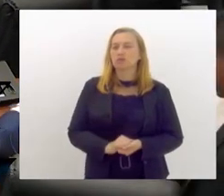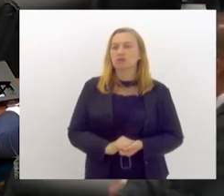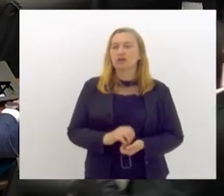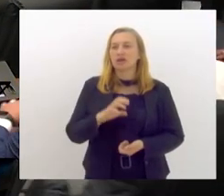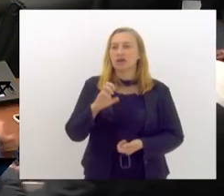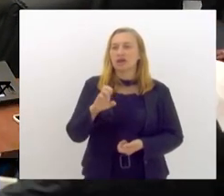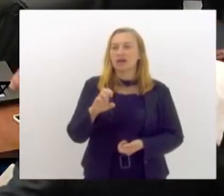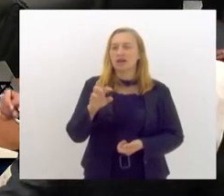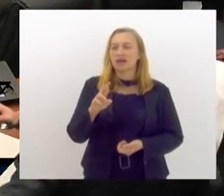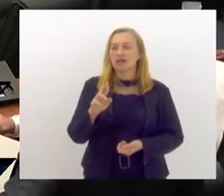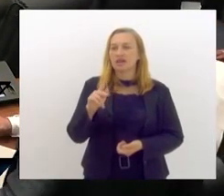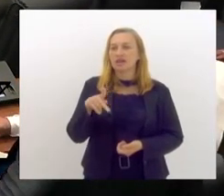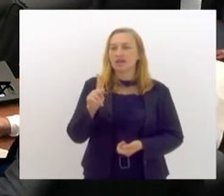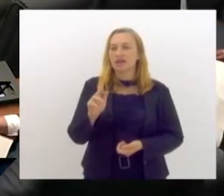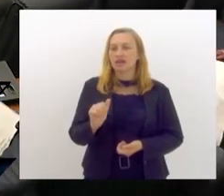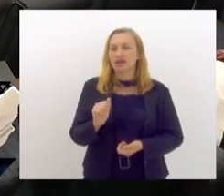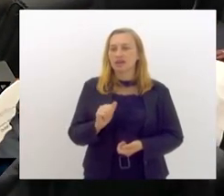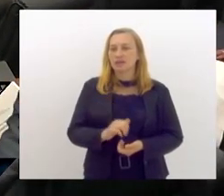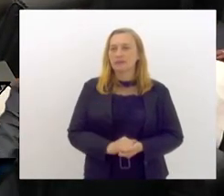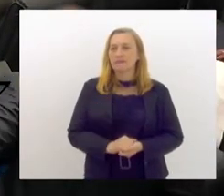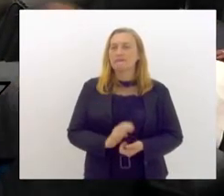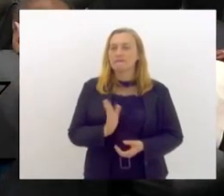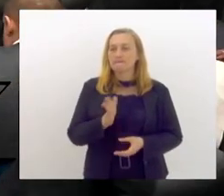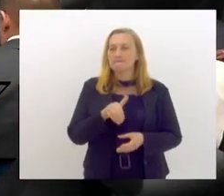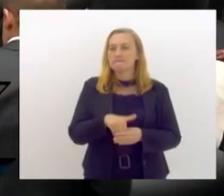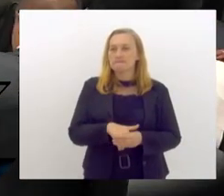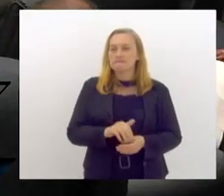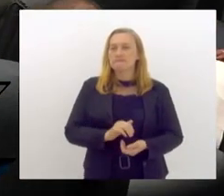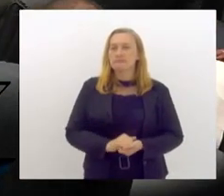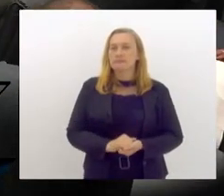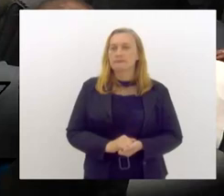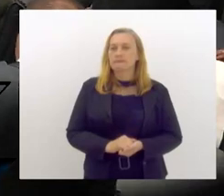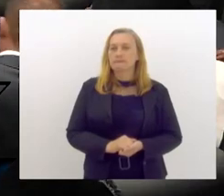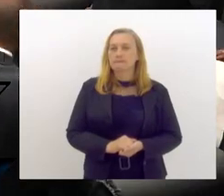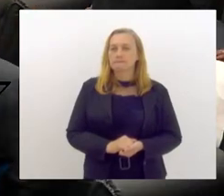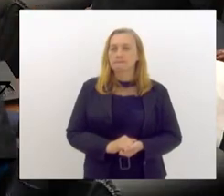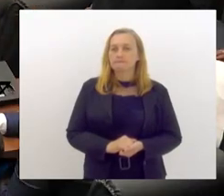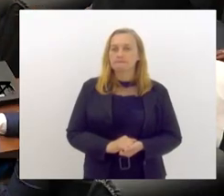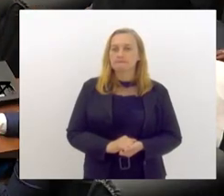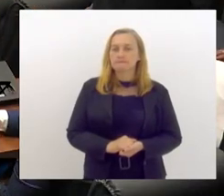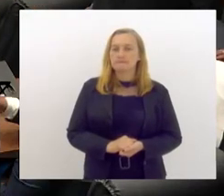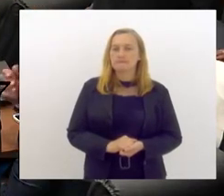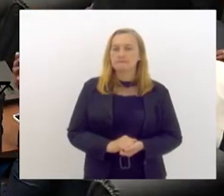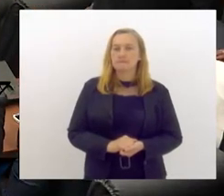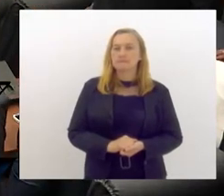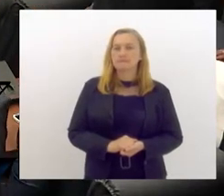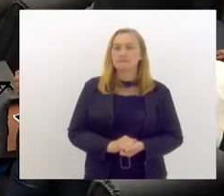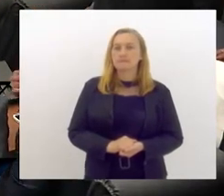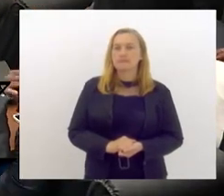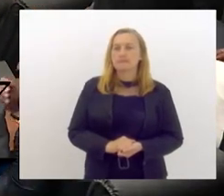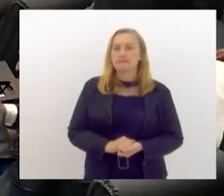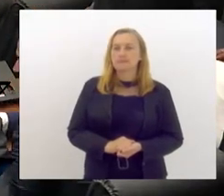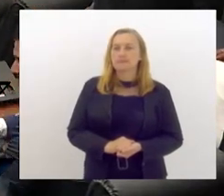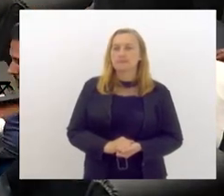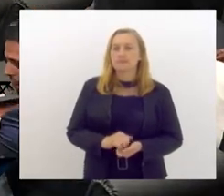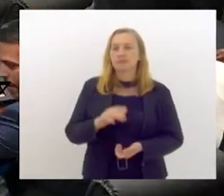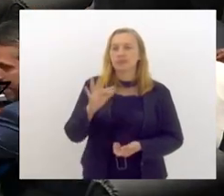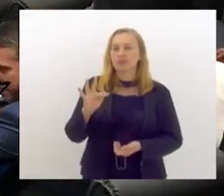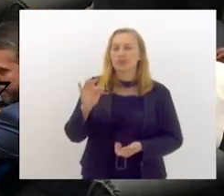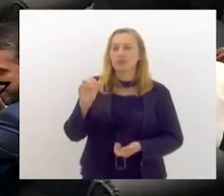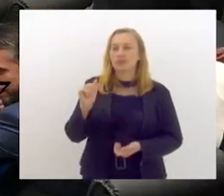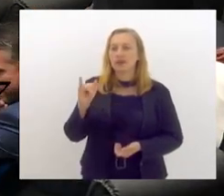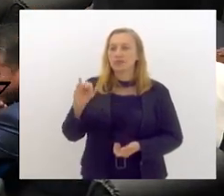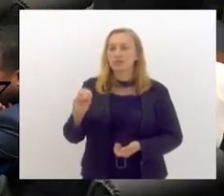Élica Tagmoto. Ah, não, já botou. Ah, tá. Elton Cristo. Fábio Silva.